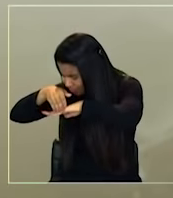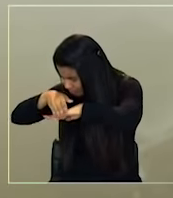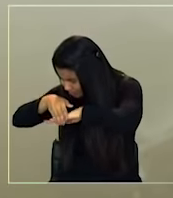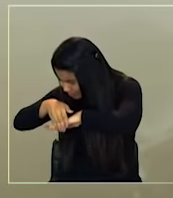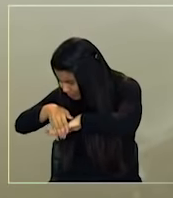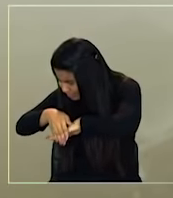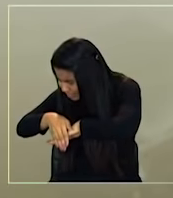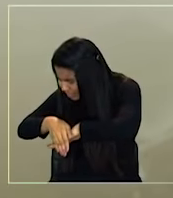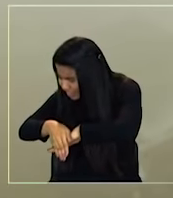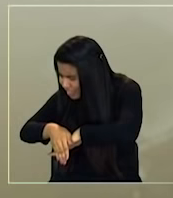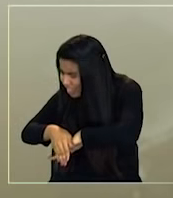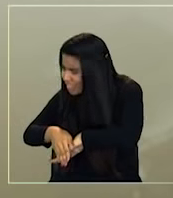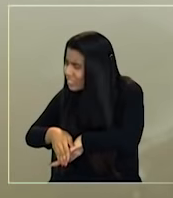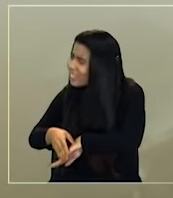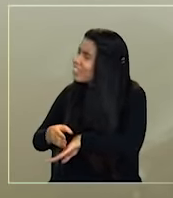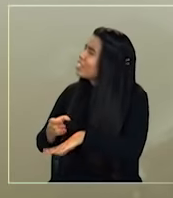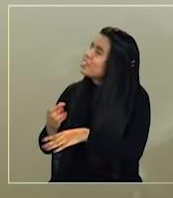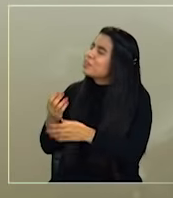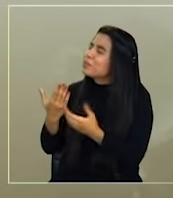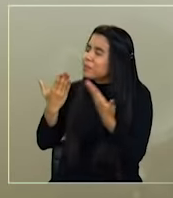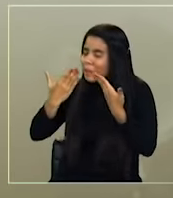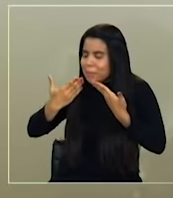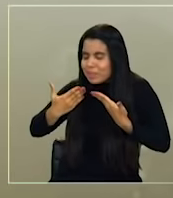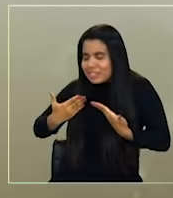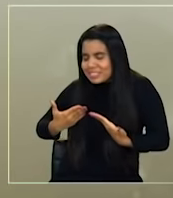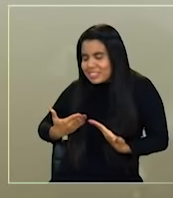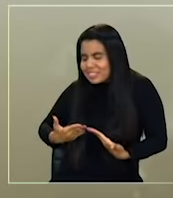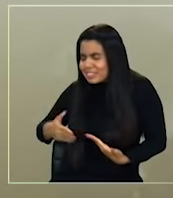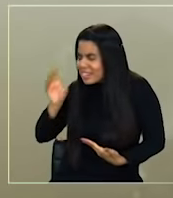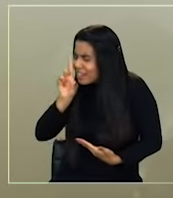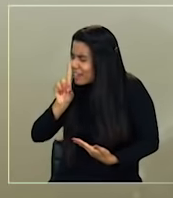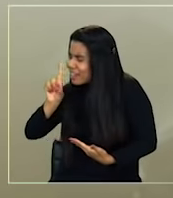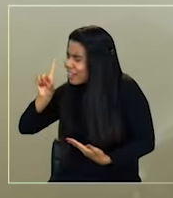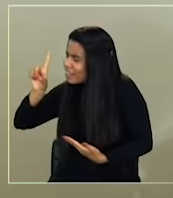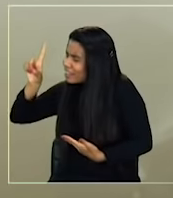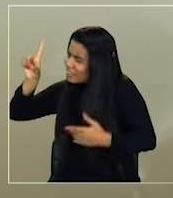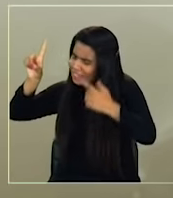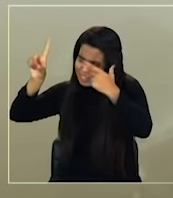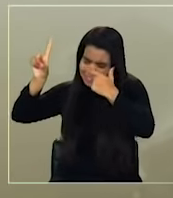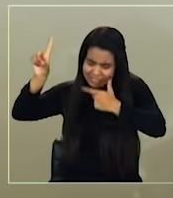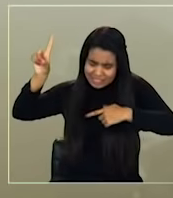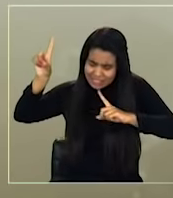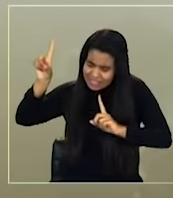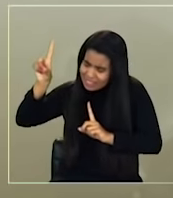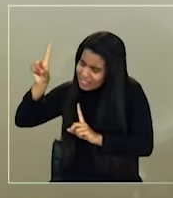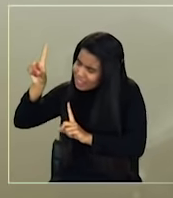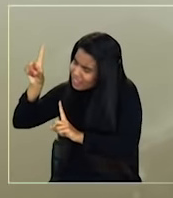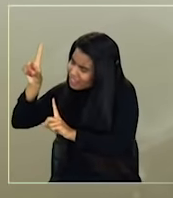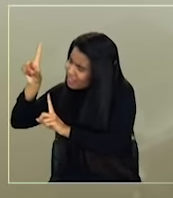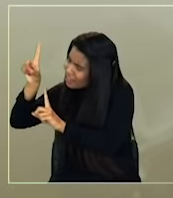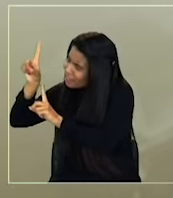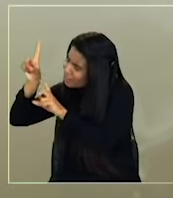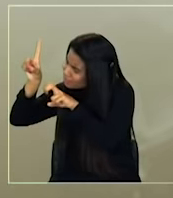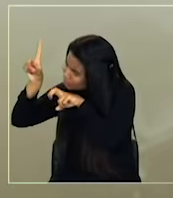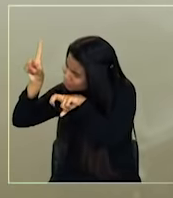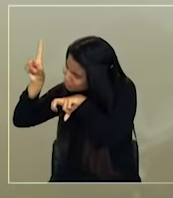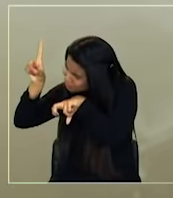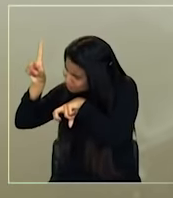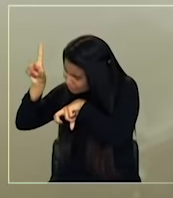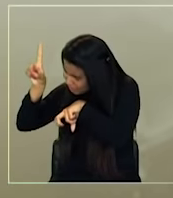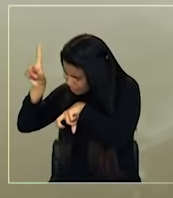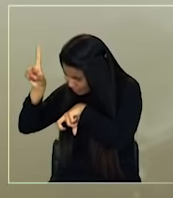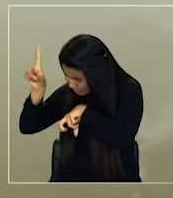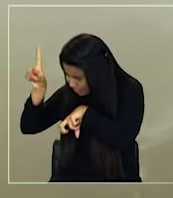Quero me sentar aqui, quero me sentar aqui aos